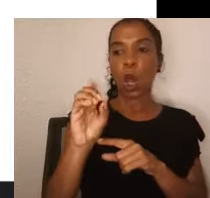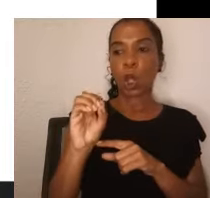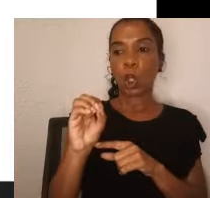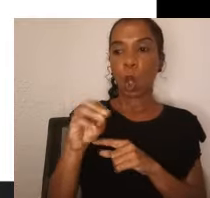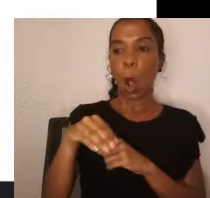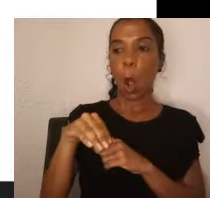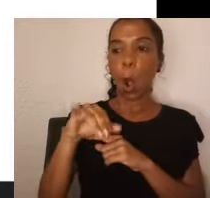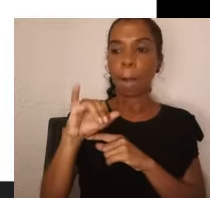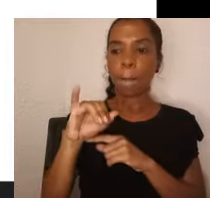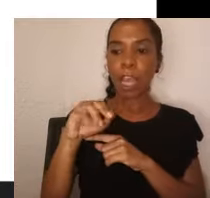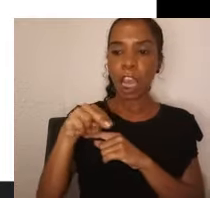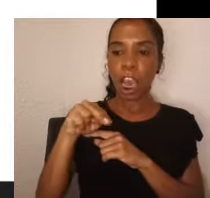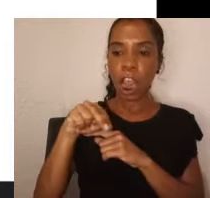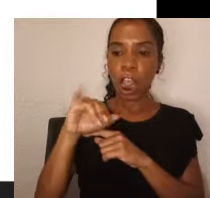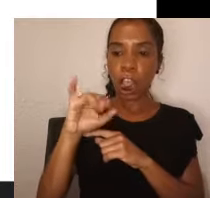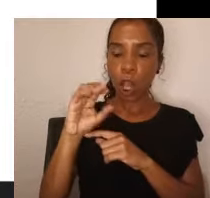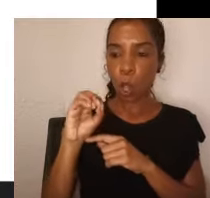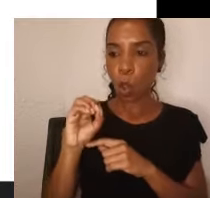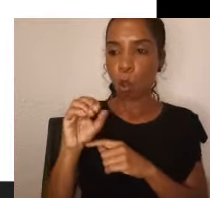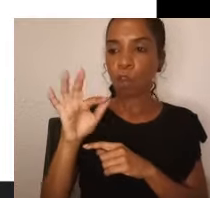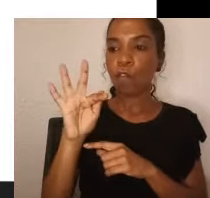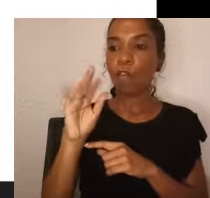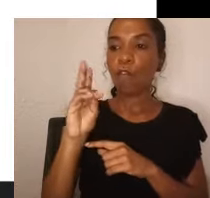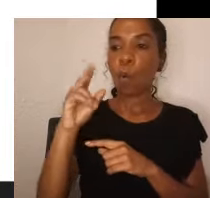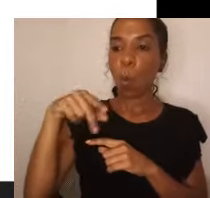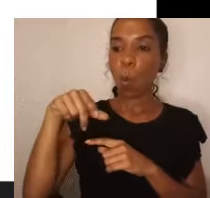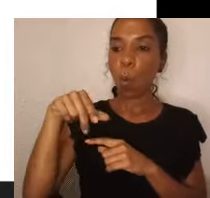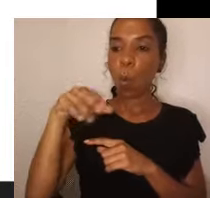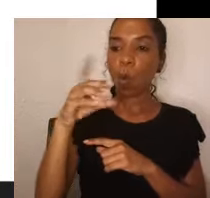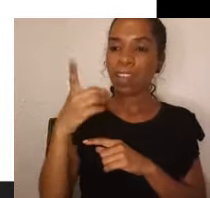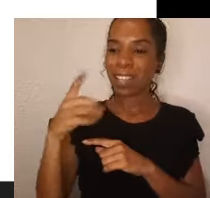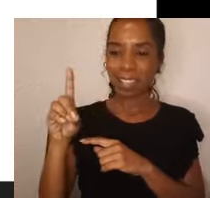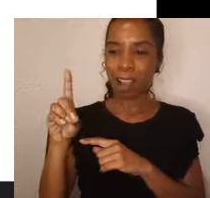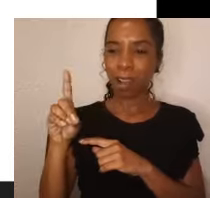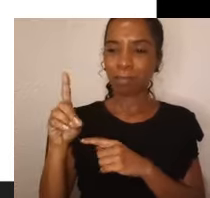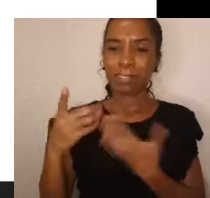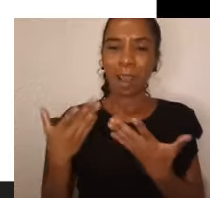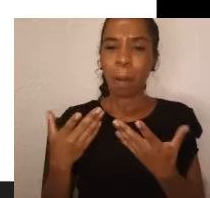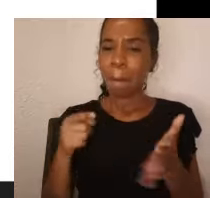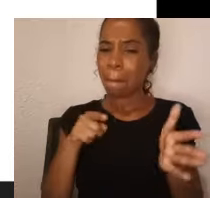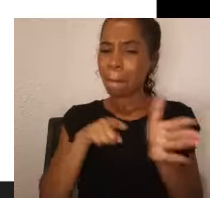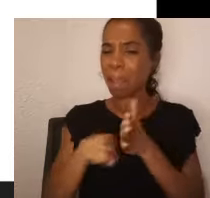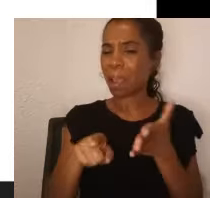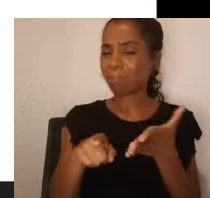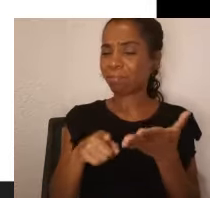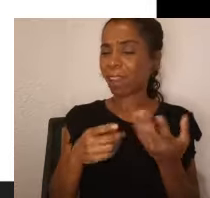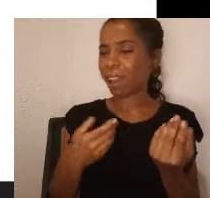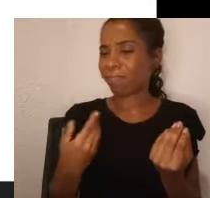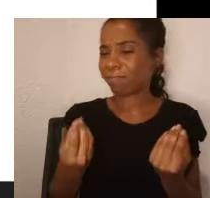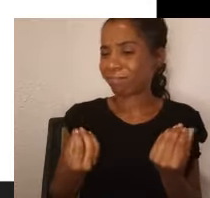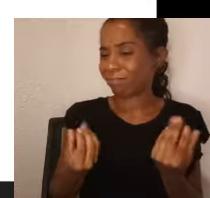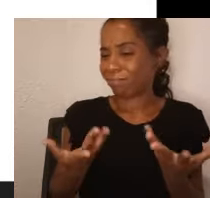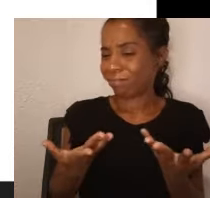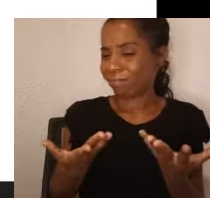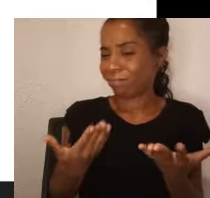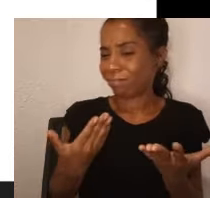domínio da função. Então, faz sentido fazer essa pergunta? F